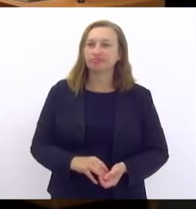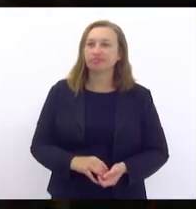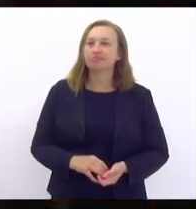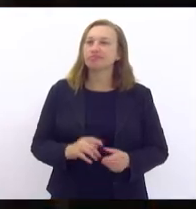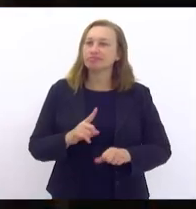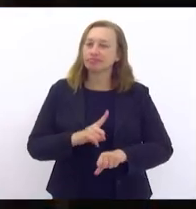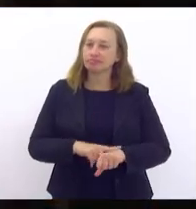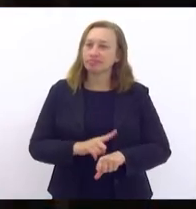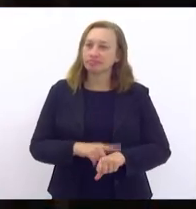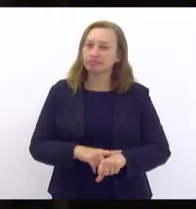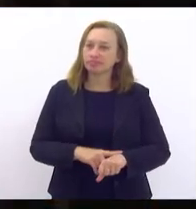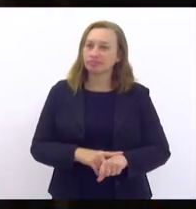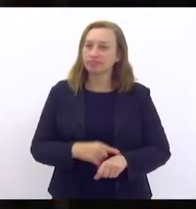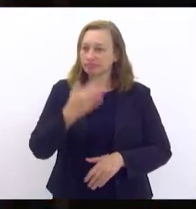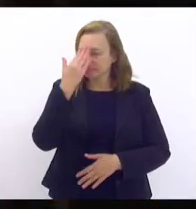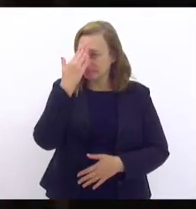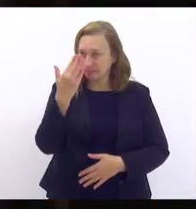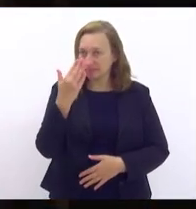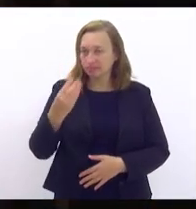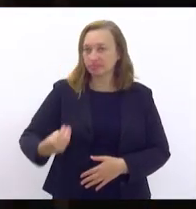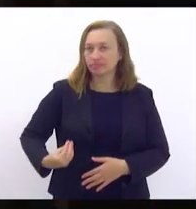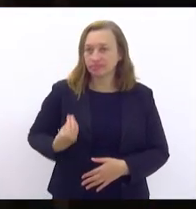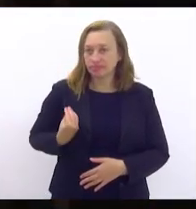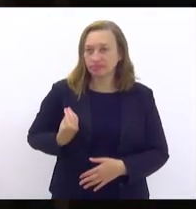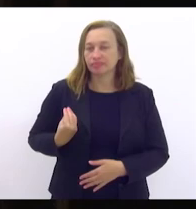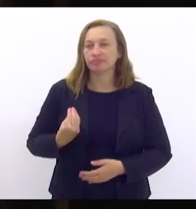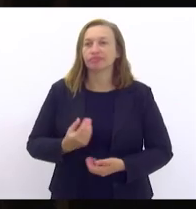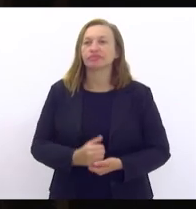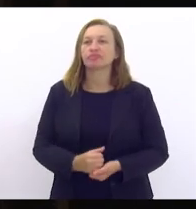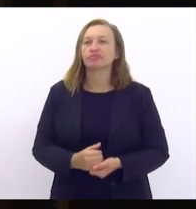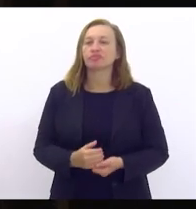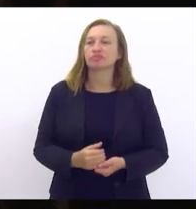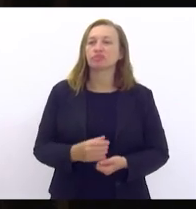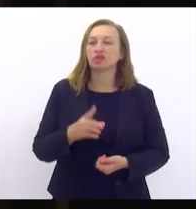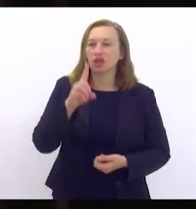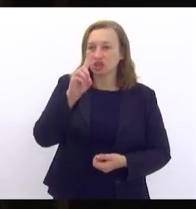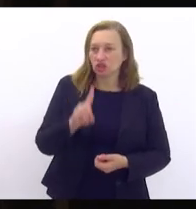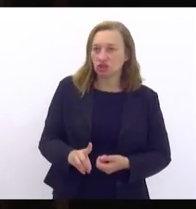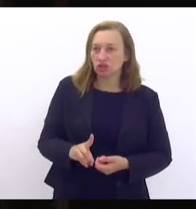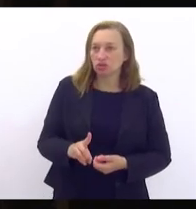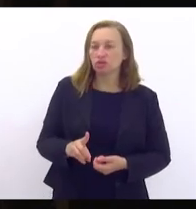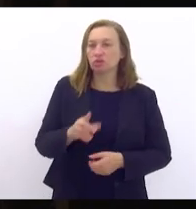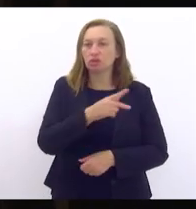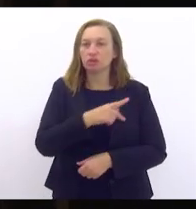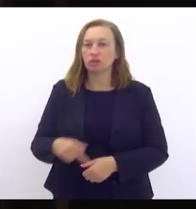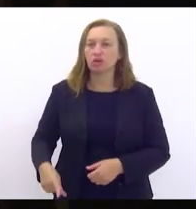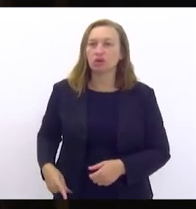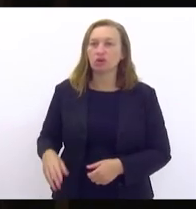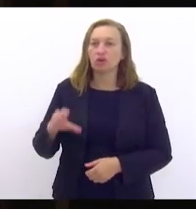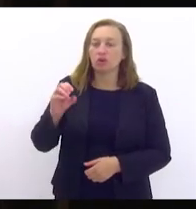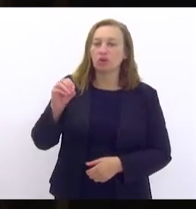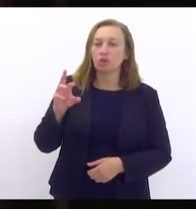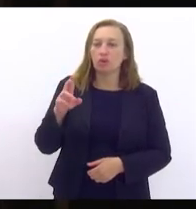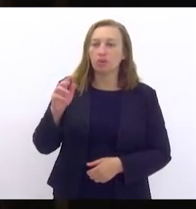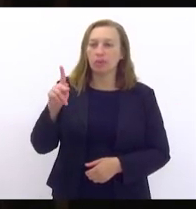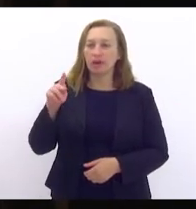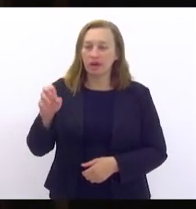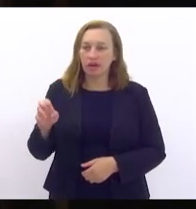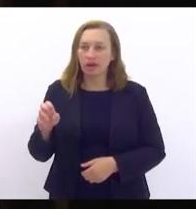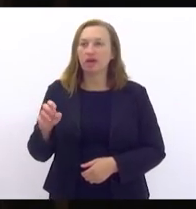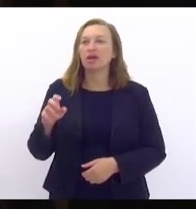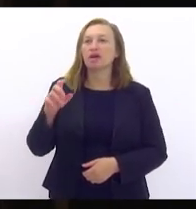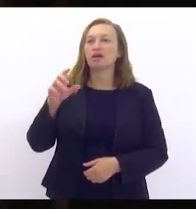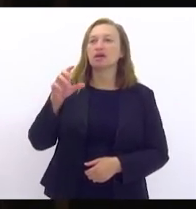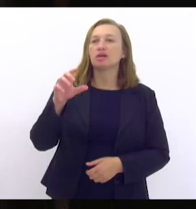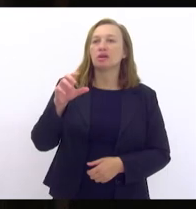neste momento estaremos agradecendo as presenças a começar pelo diretor presidente da Cooper reciclacidades o senhor Marco